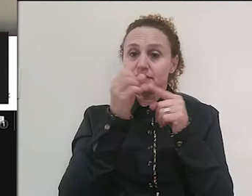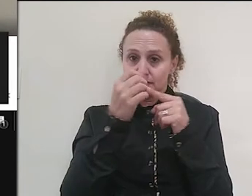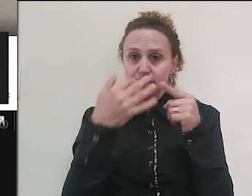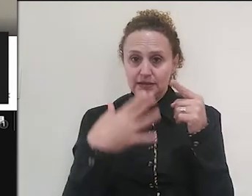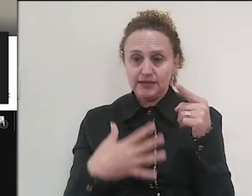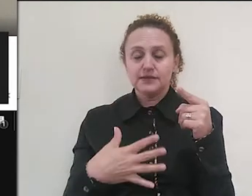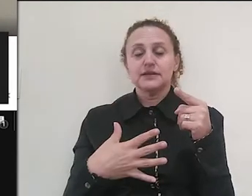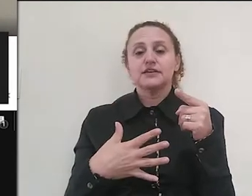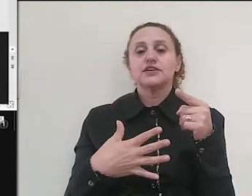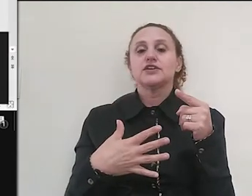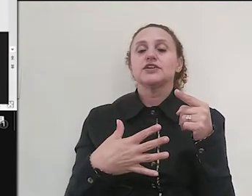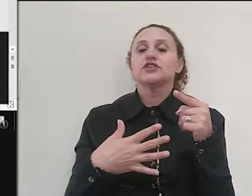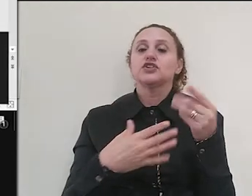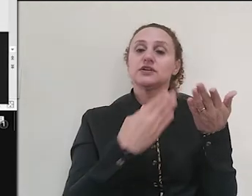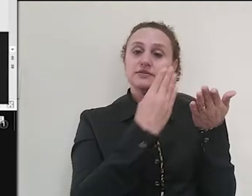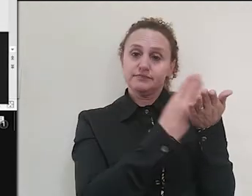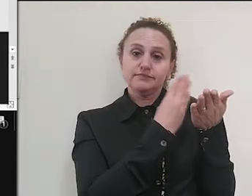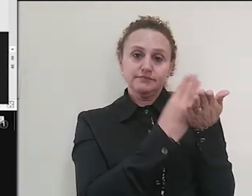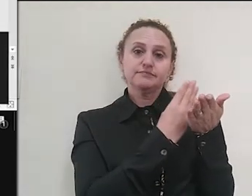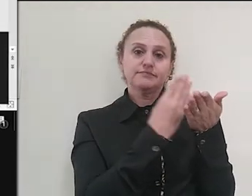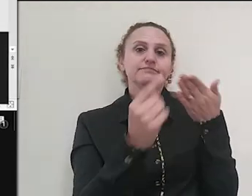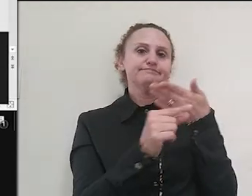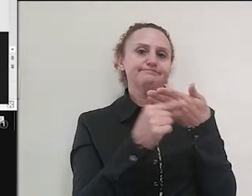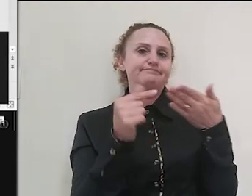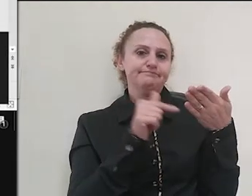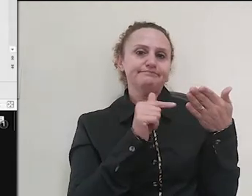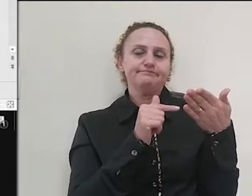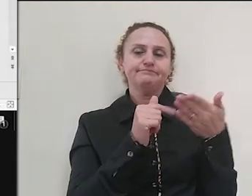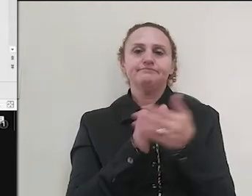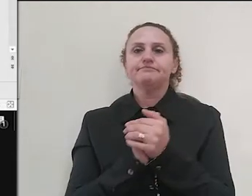as características elencadas lá pela Lídia Cademartori.